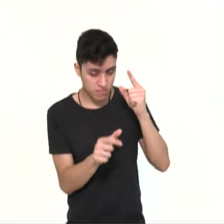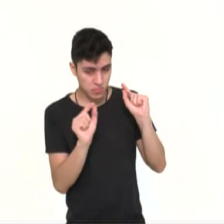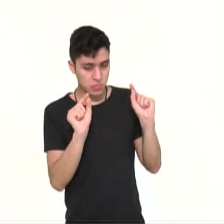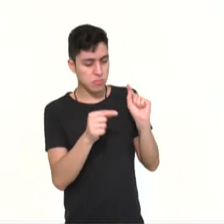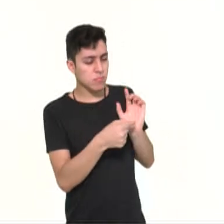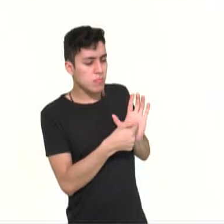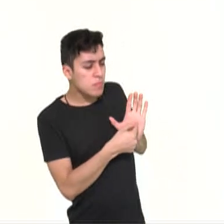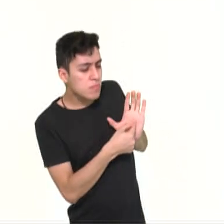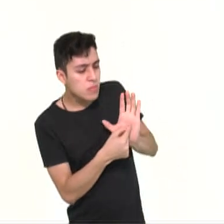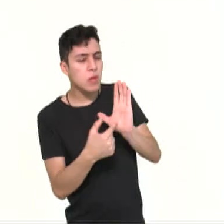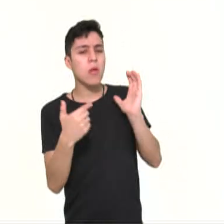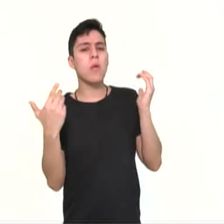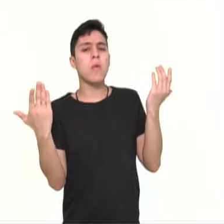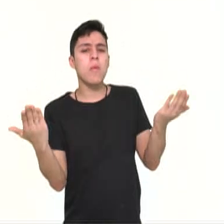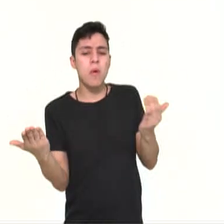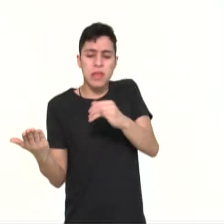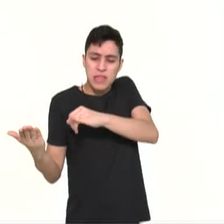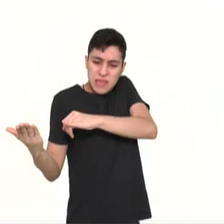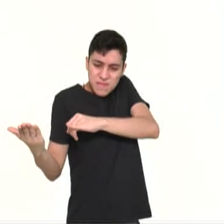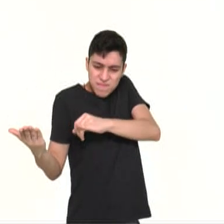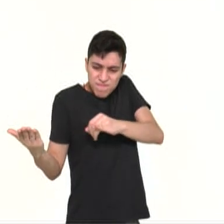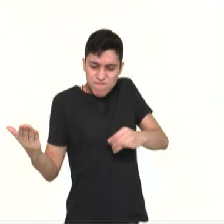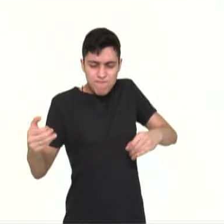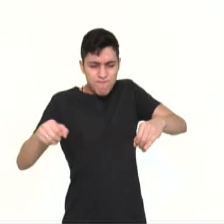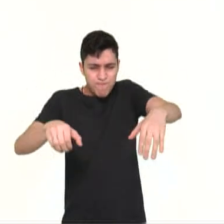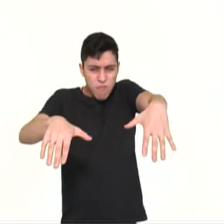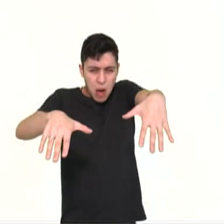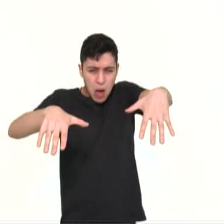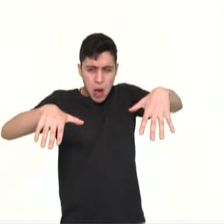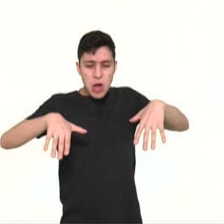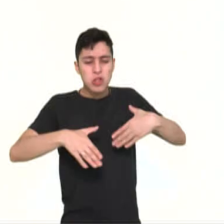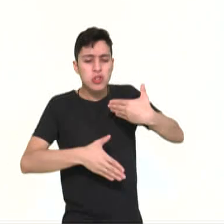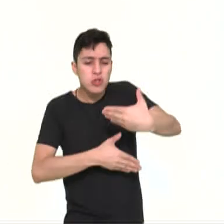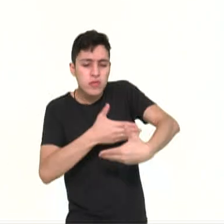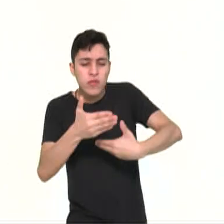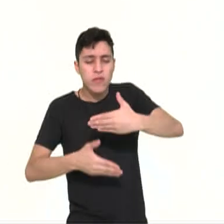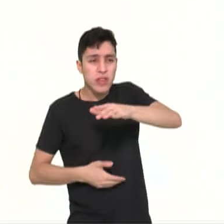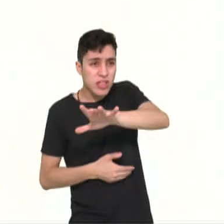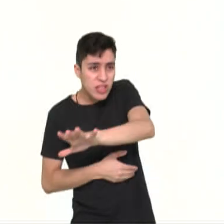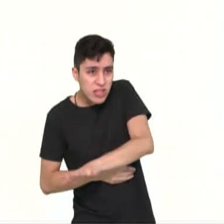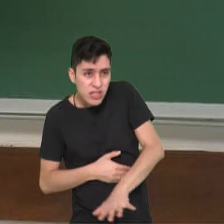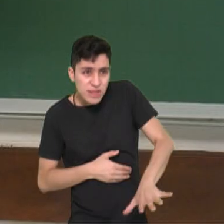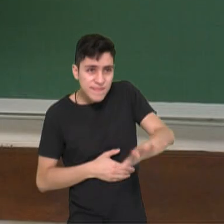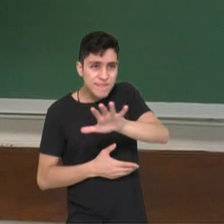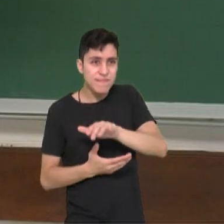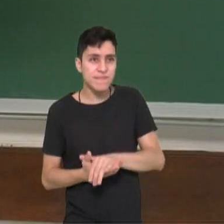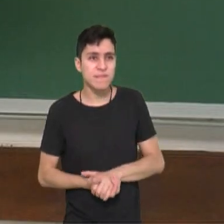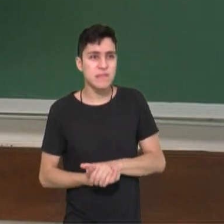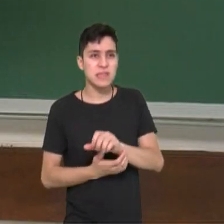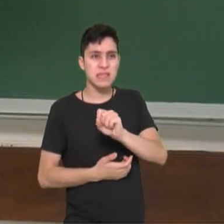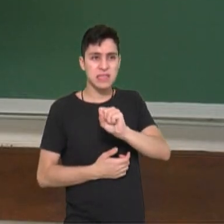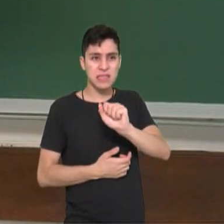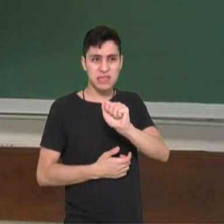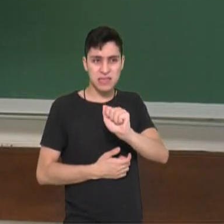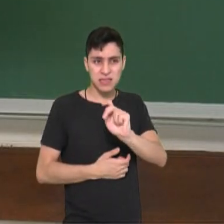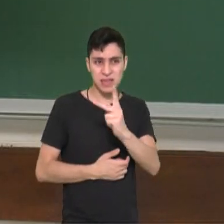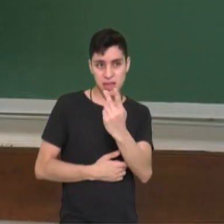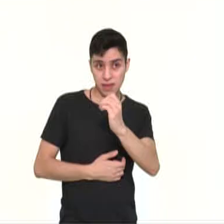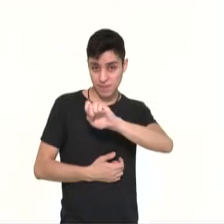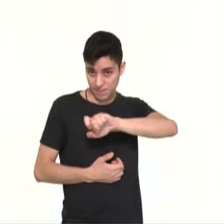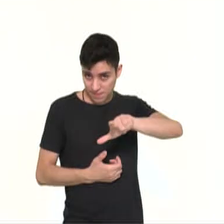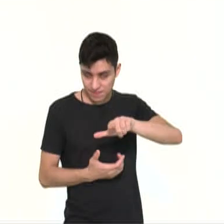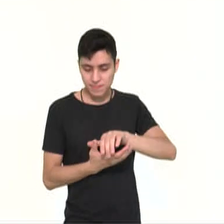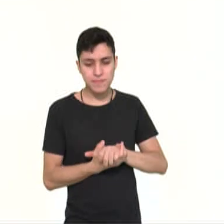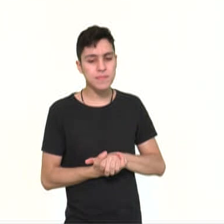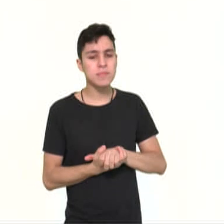eram os impérios que se desenvolveram ali na região do Império do Sahel. A gente vai ver onde que fica localizado isso, né? Apresentar